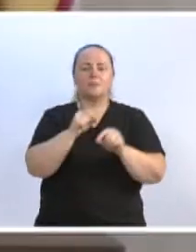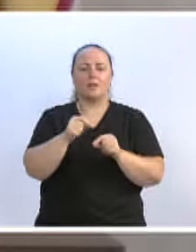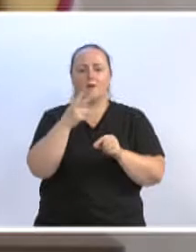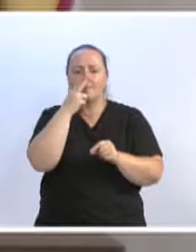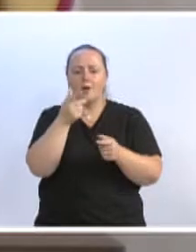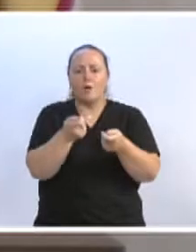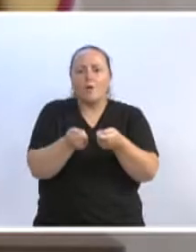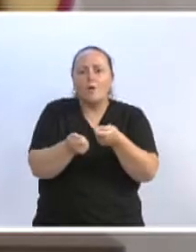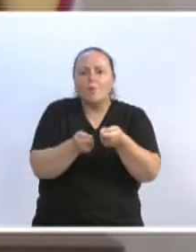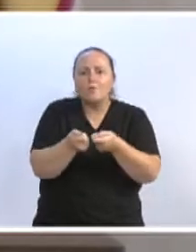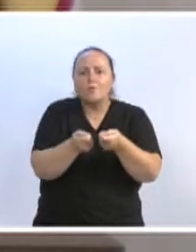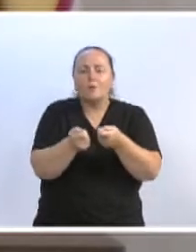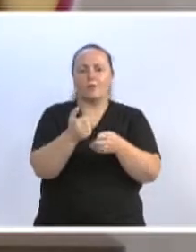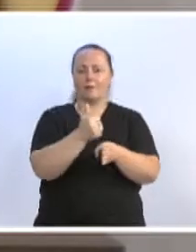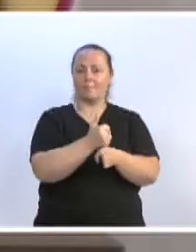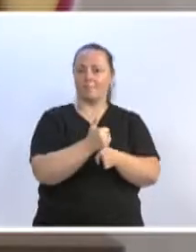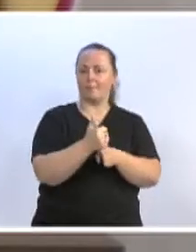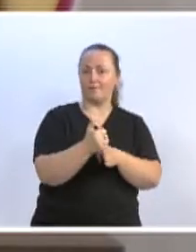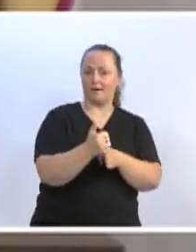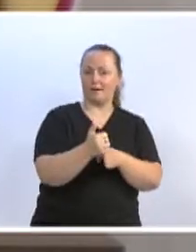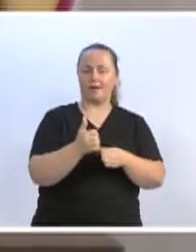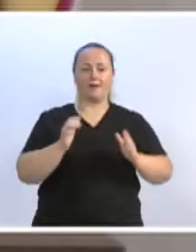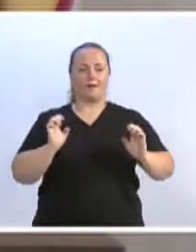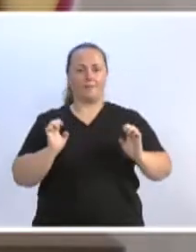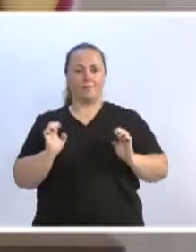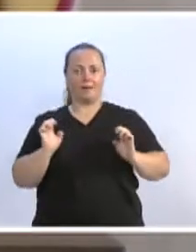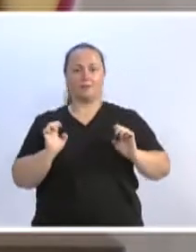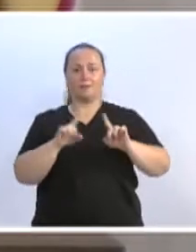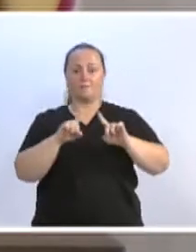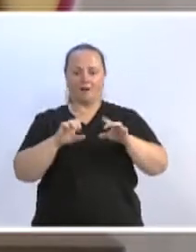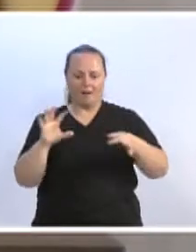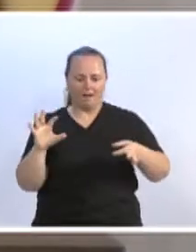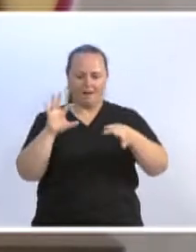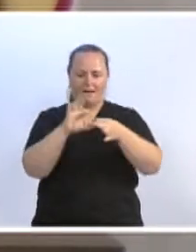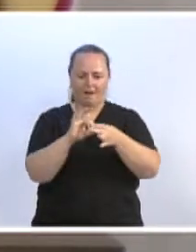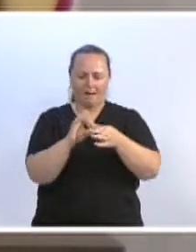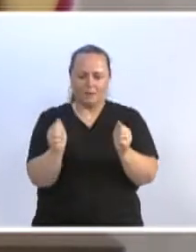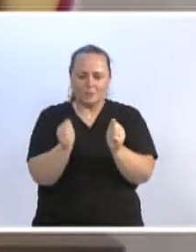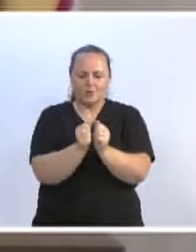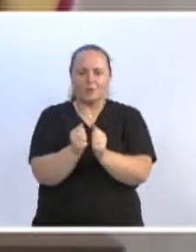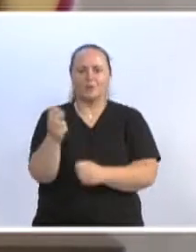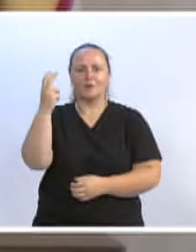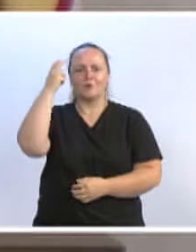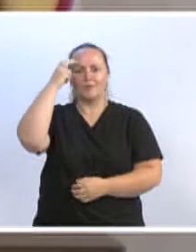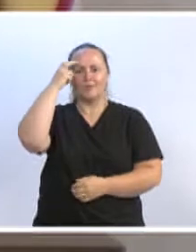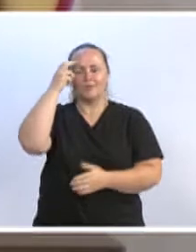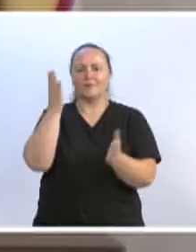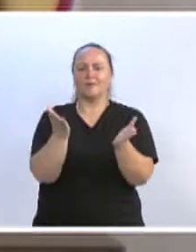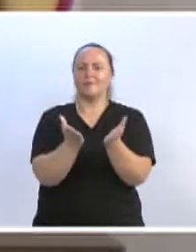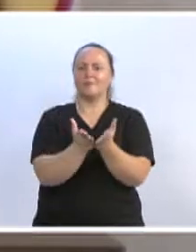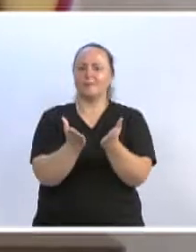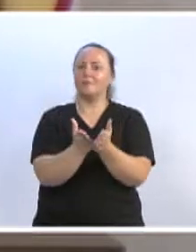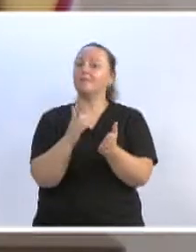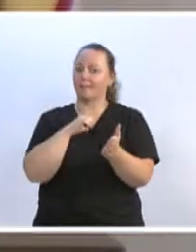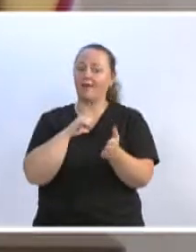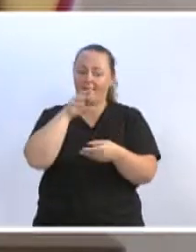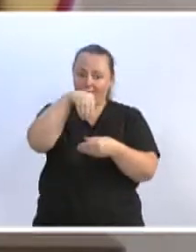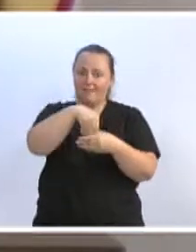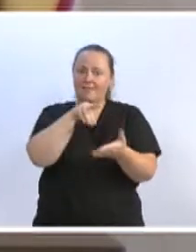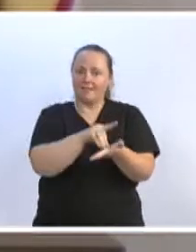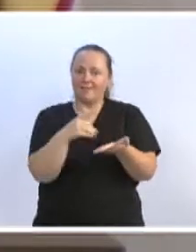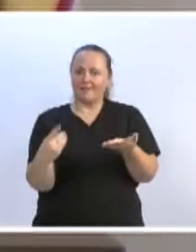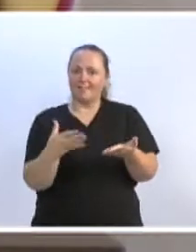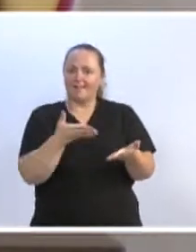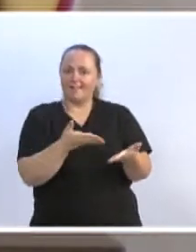freio moral, freio ético, mas tudo isso vem da nossa cultura cristã, vem dos ensinos da Bíblia Sagrada.